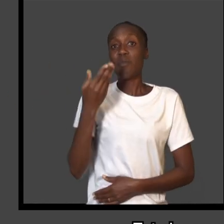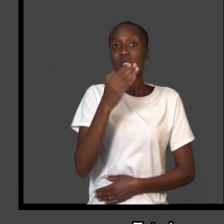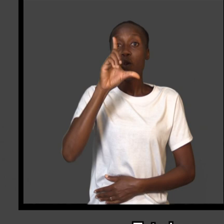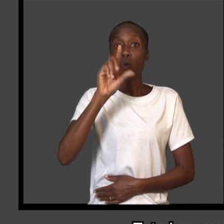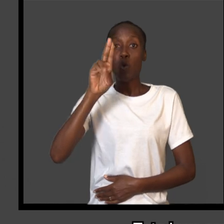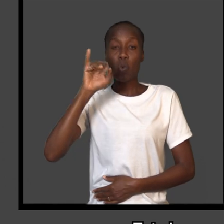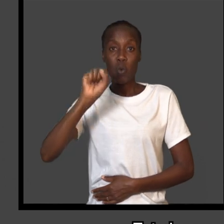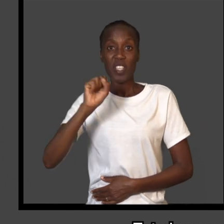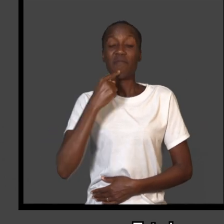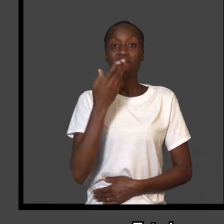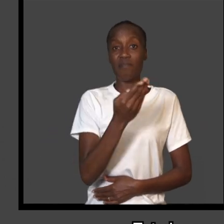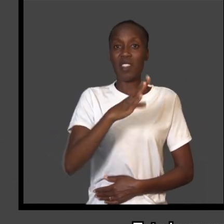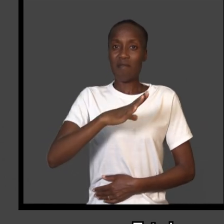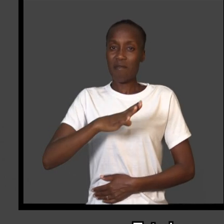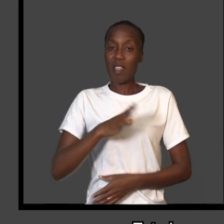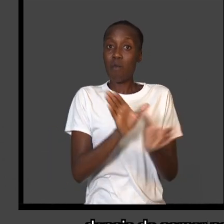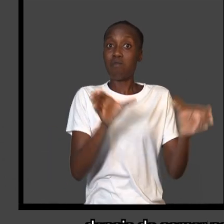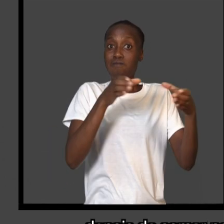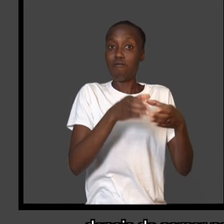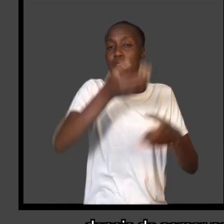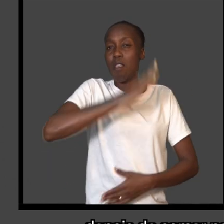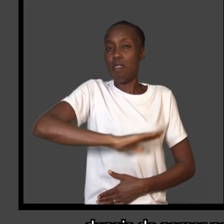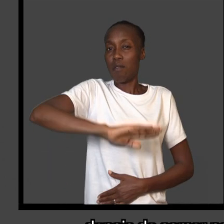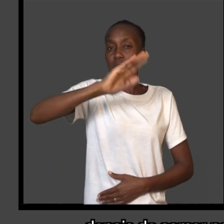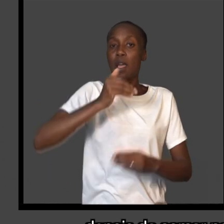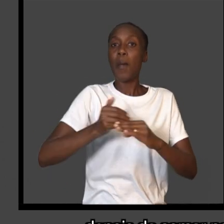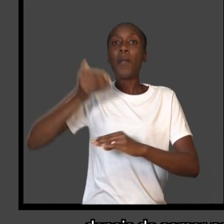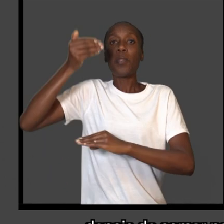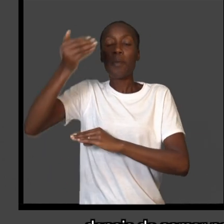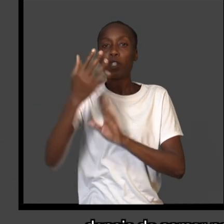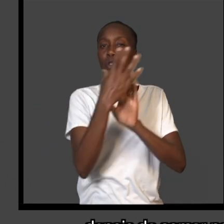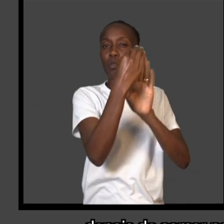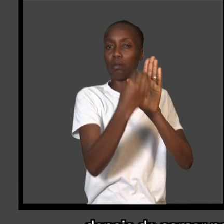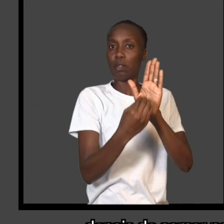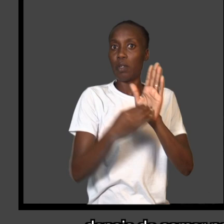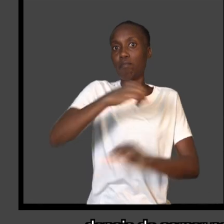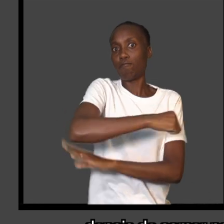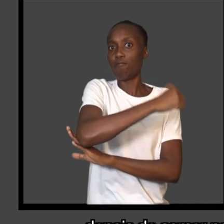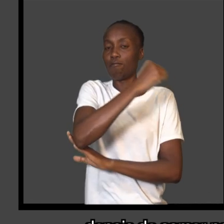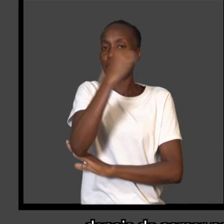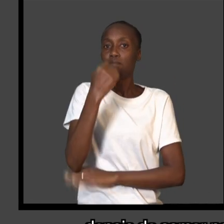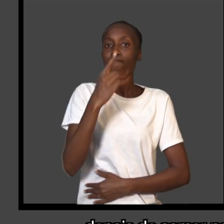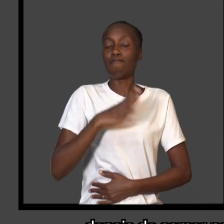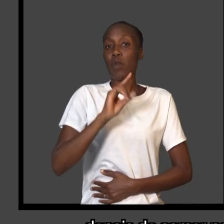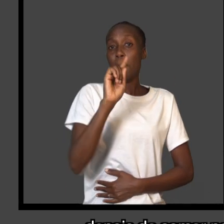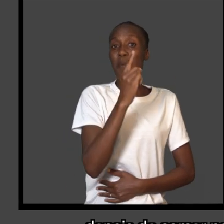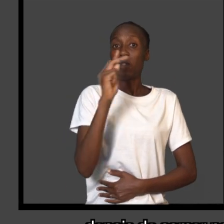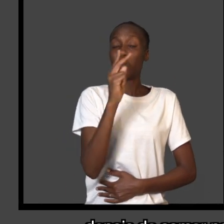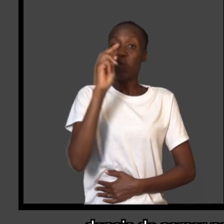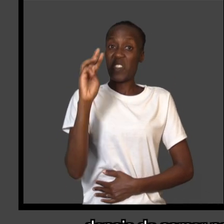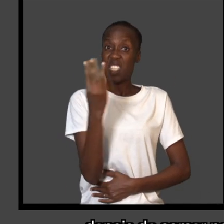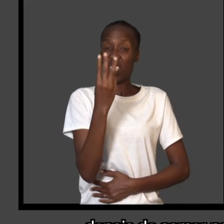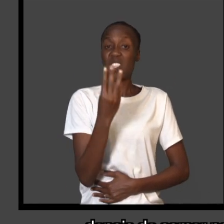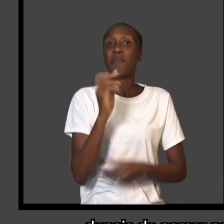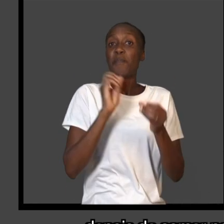dos destinos da Seleção Nacional depois de somar por vitória os primeiros três jogos